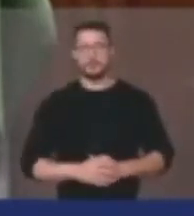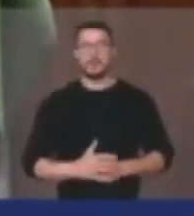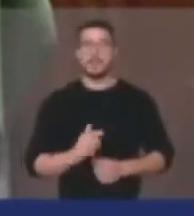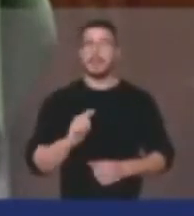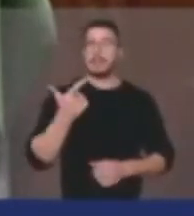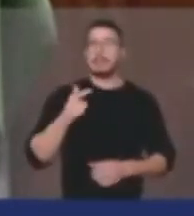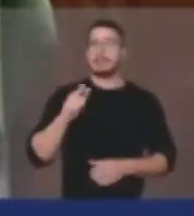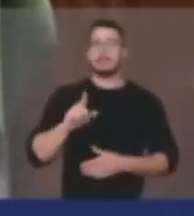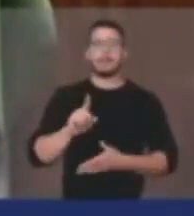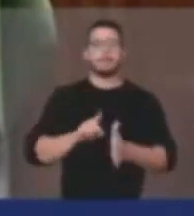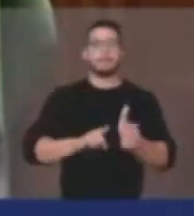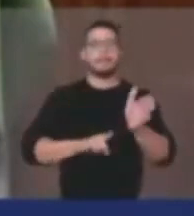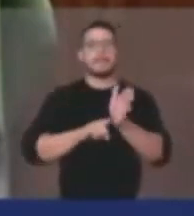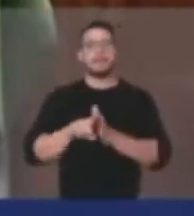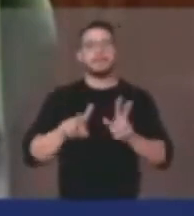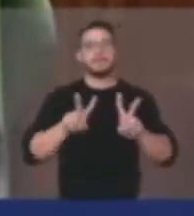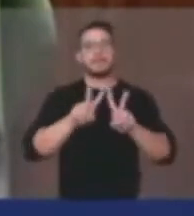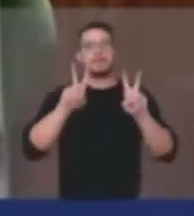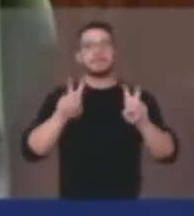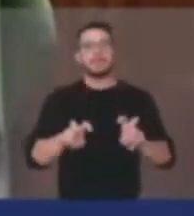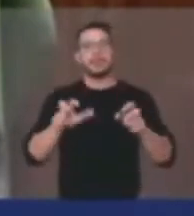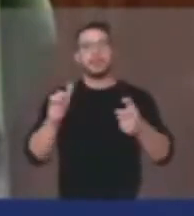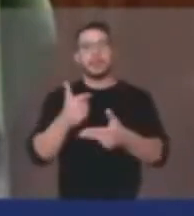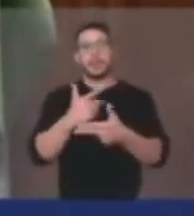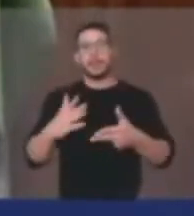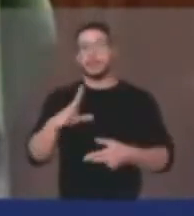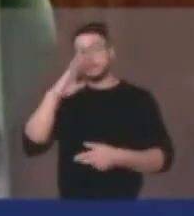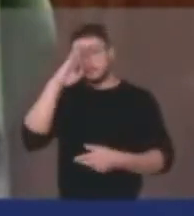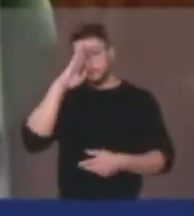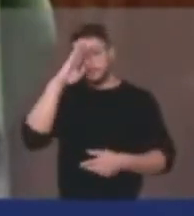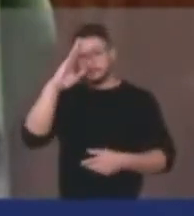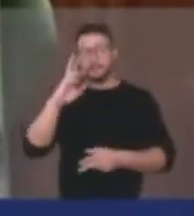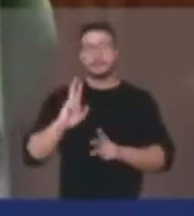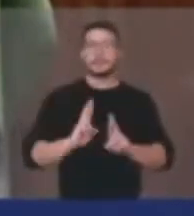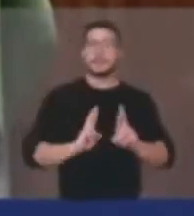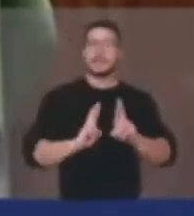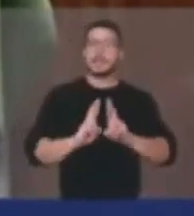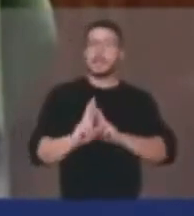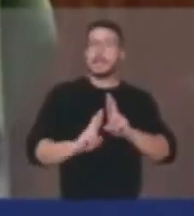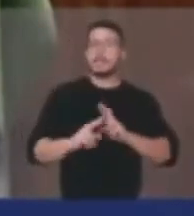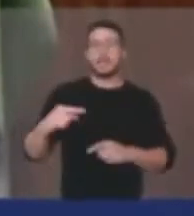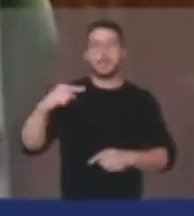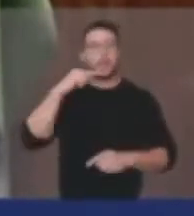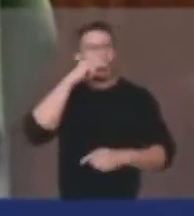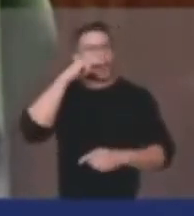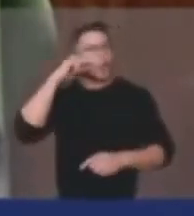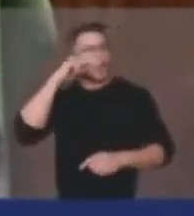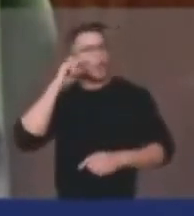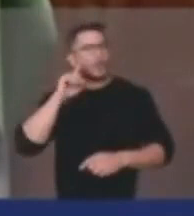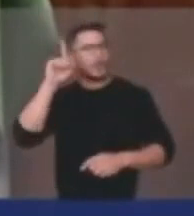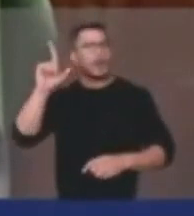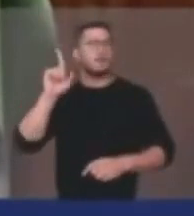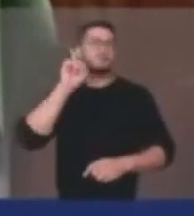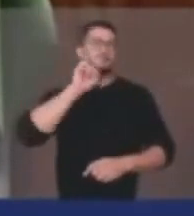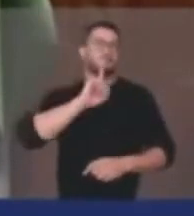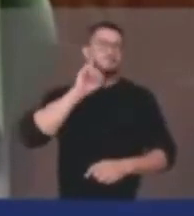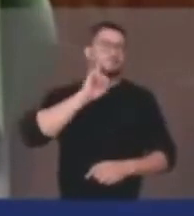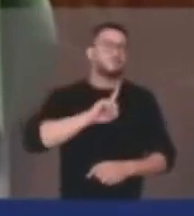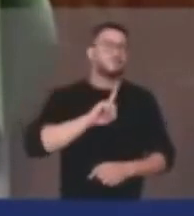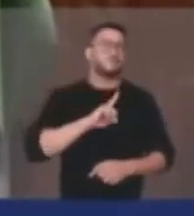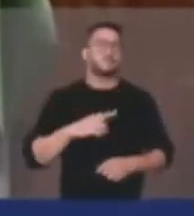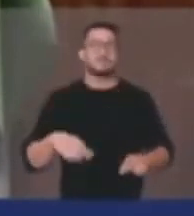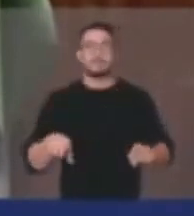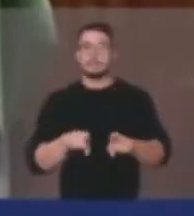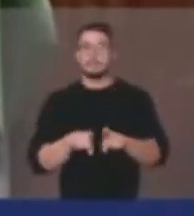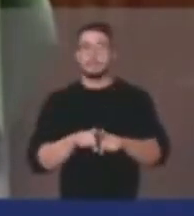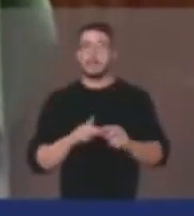aquelas questões que são centrais, as relações do ex-juiz com os Estados Unidos, o fato de ele estar agora